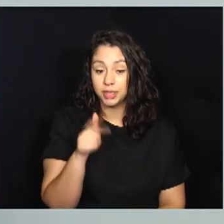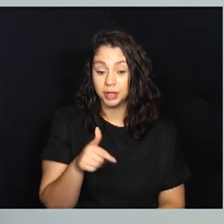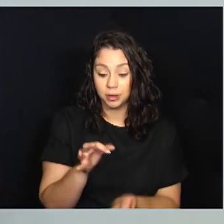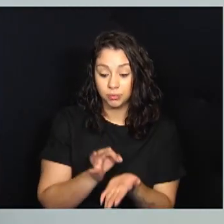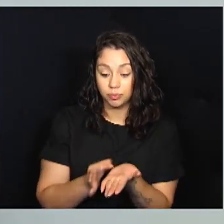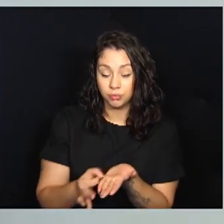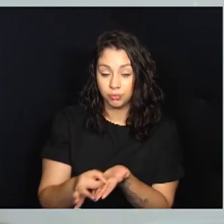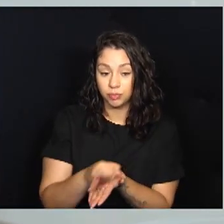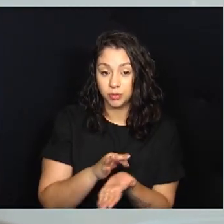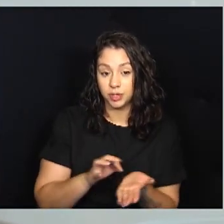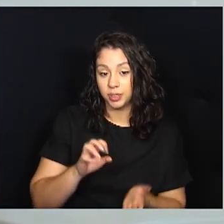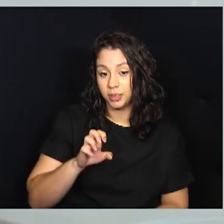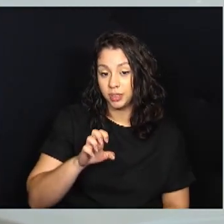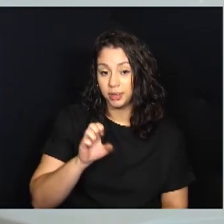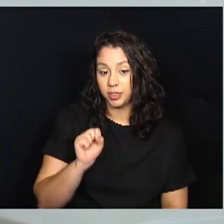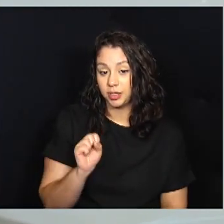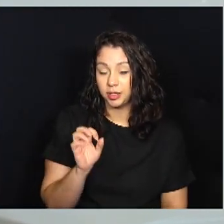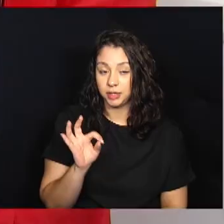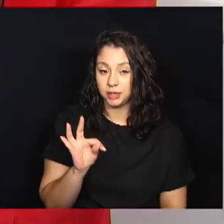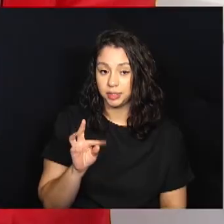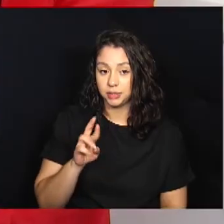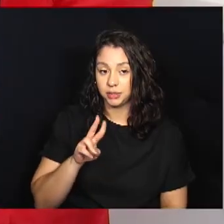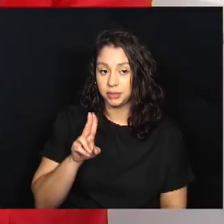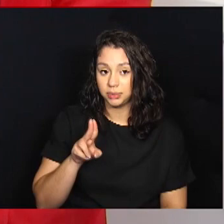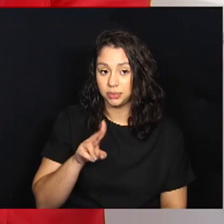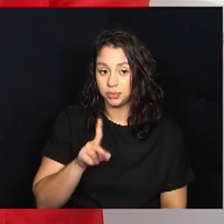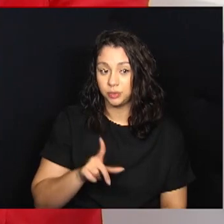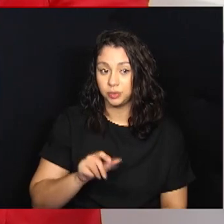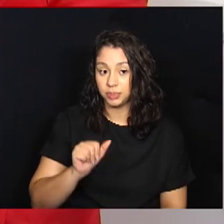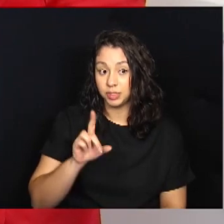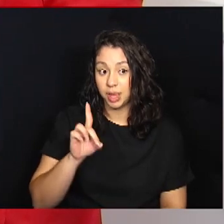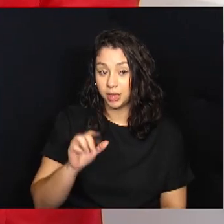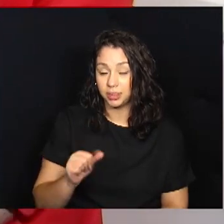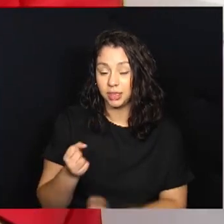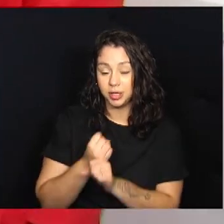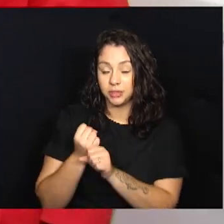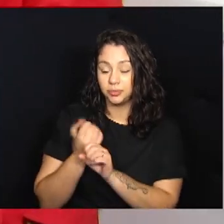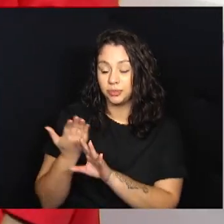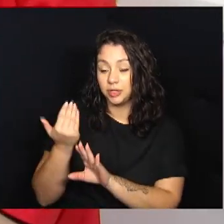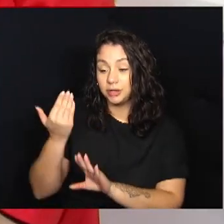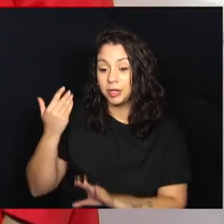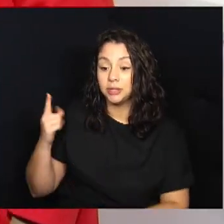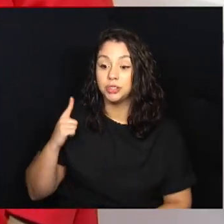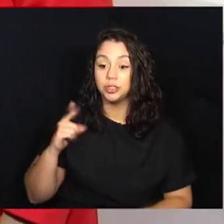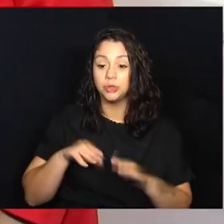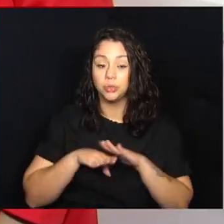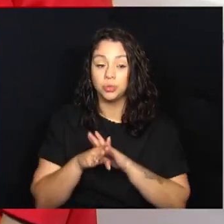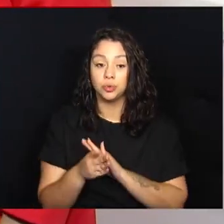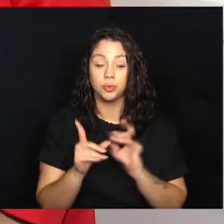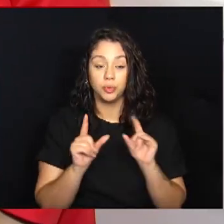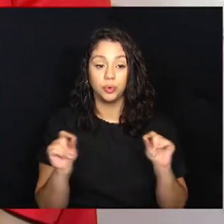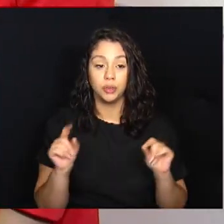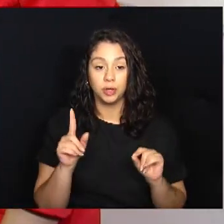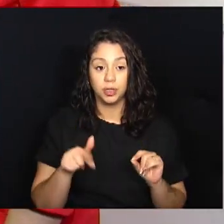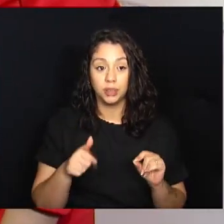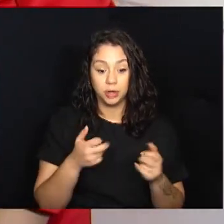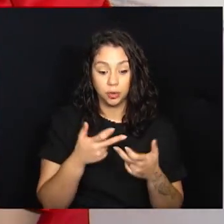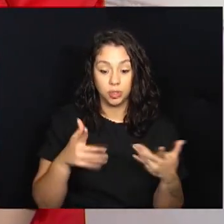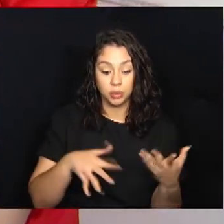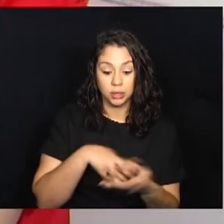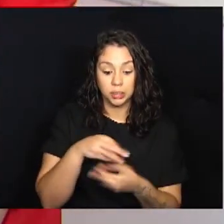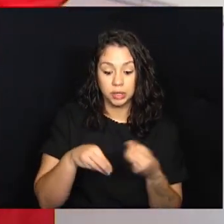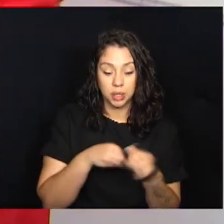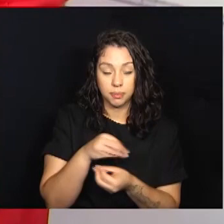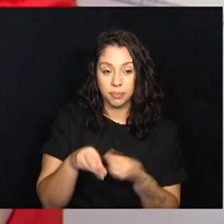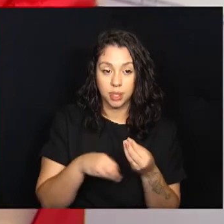extrusada, né? Antigamente, há anos atrás, o pessoal tinha muito o hábito de alimentar com mix de semente, né?